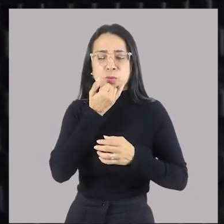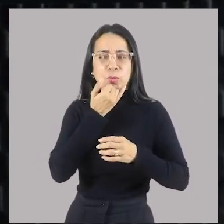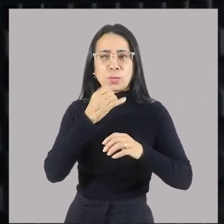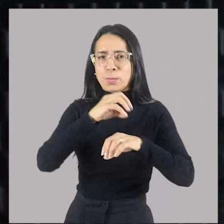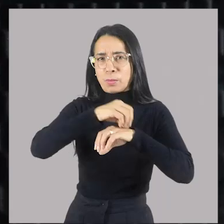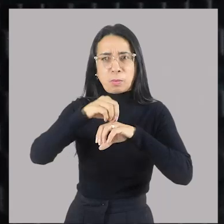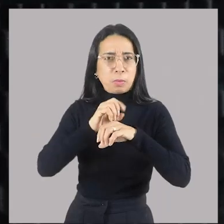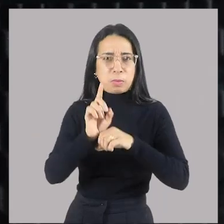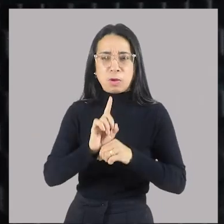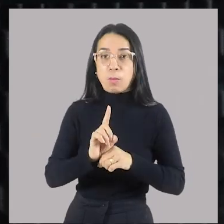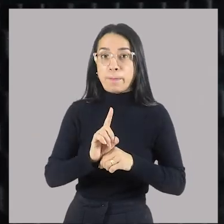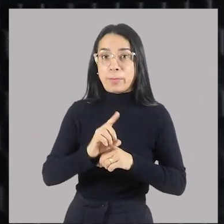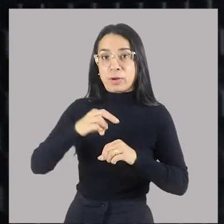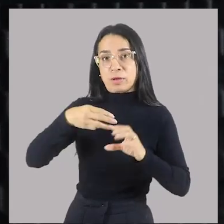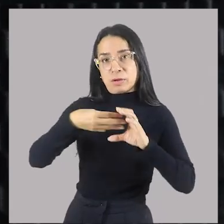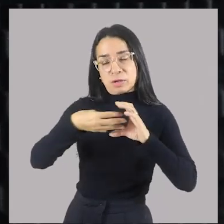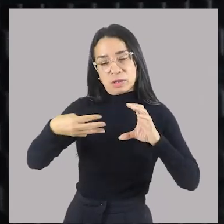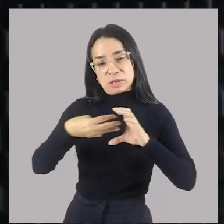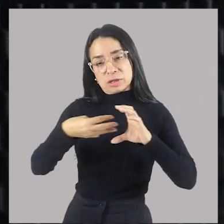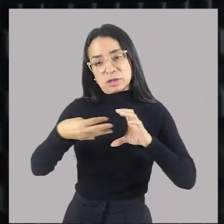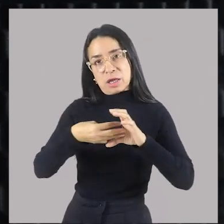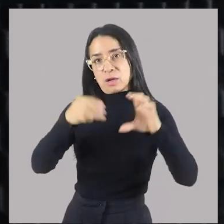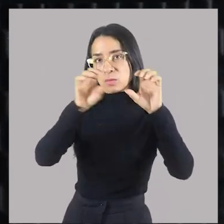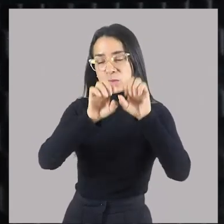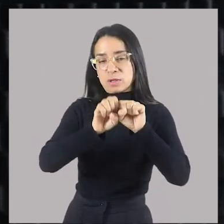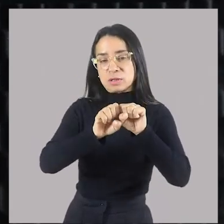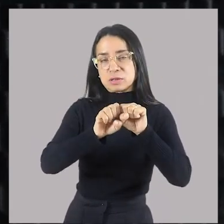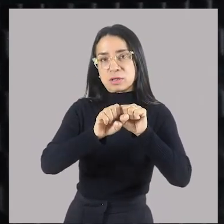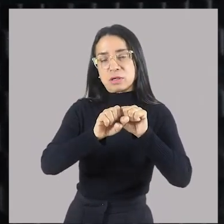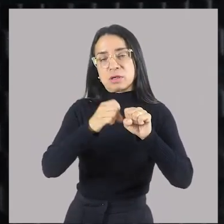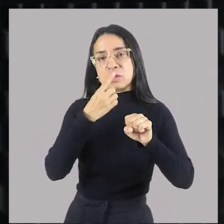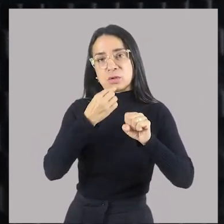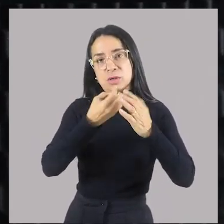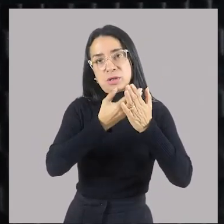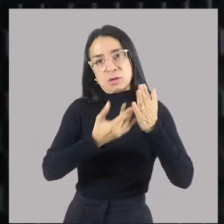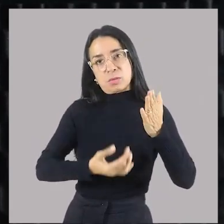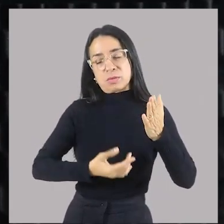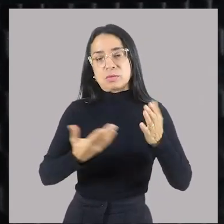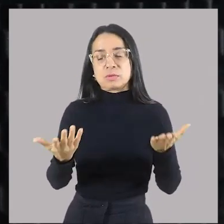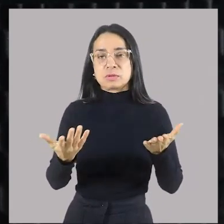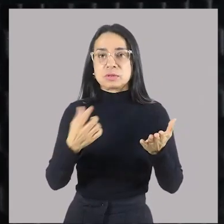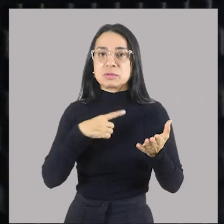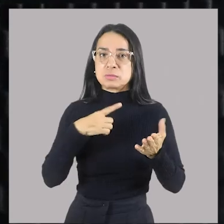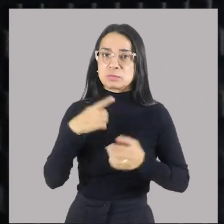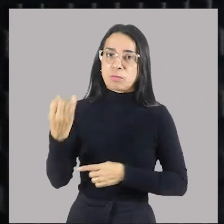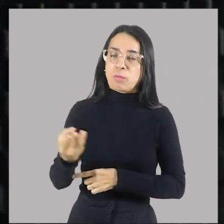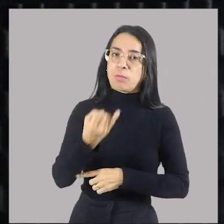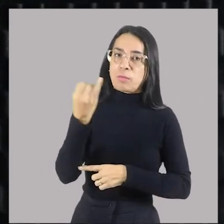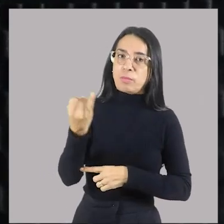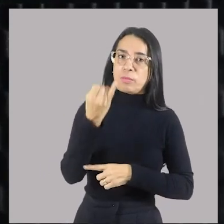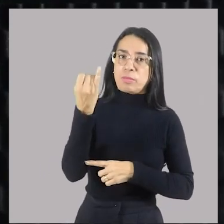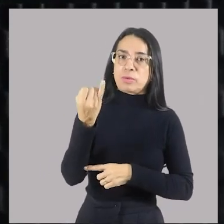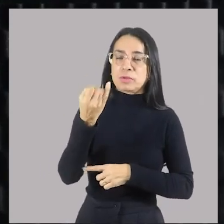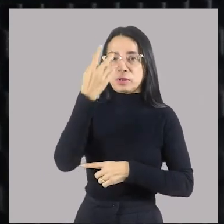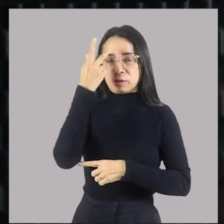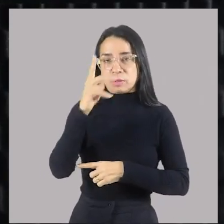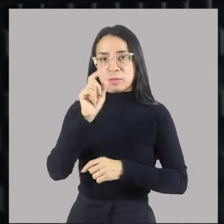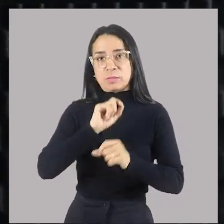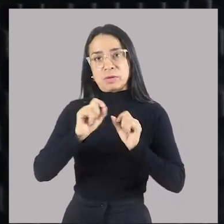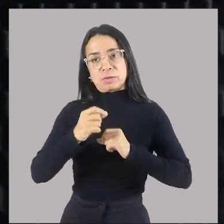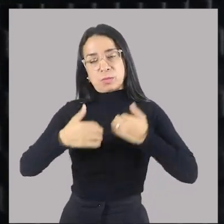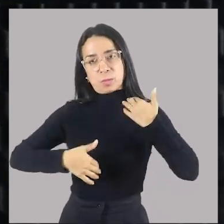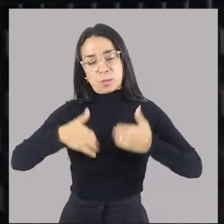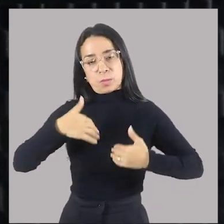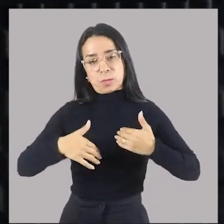o nosso sistema. Então, ela tem aí uma função de suma importância, tá, para o